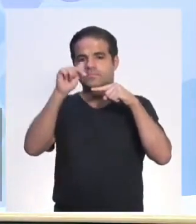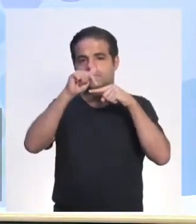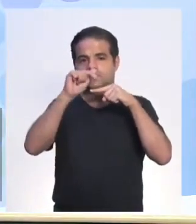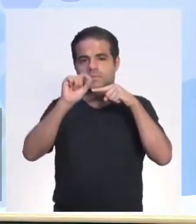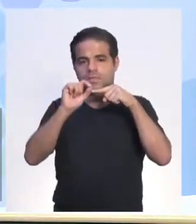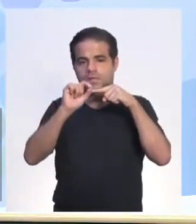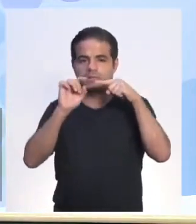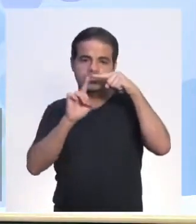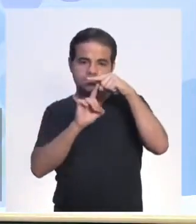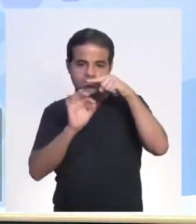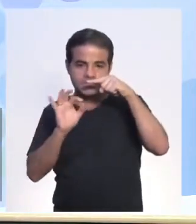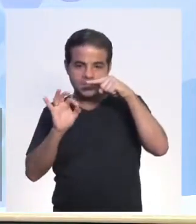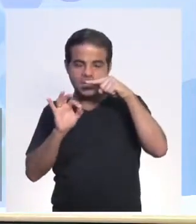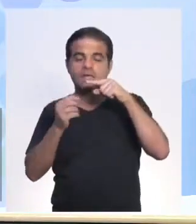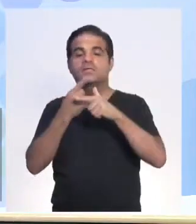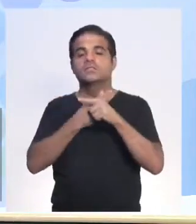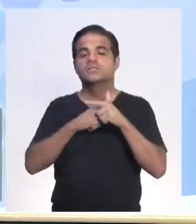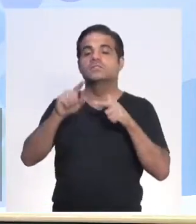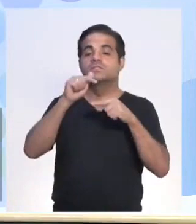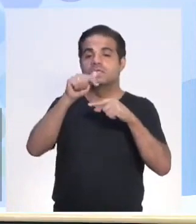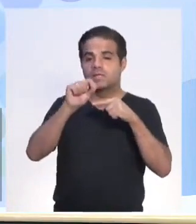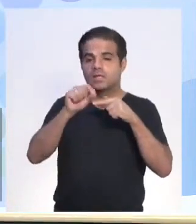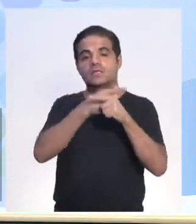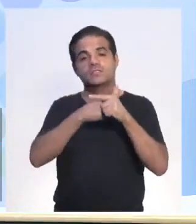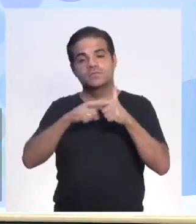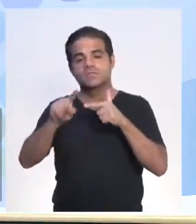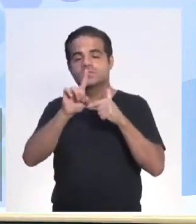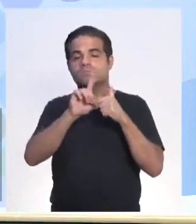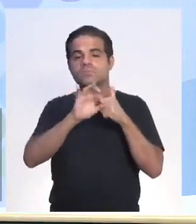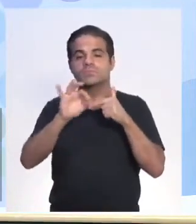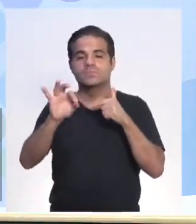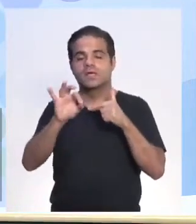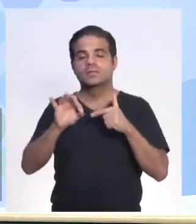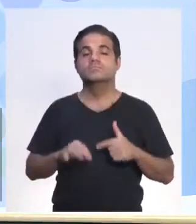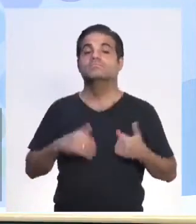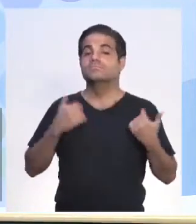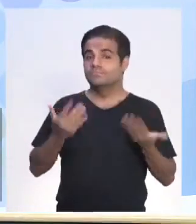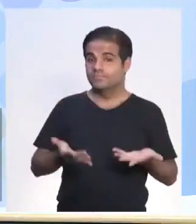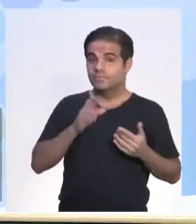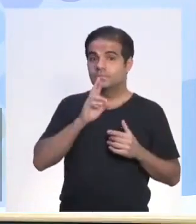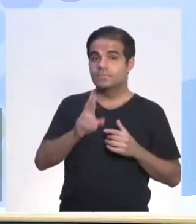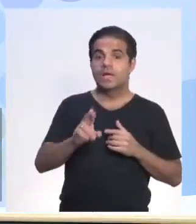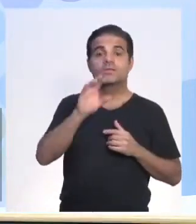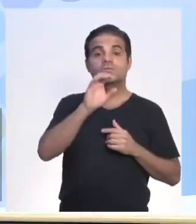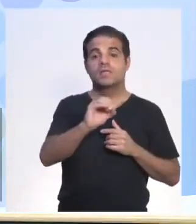100. Faço a divisão. 70 dividido por 100. Deu